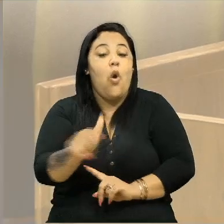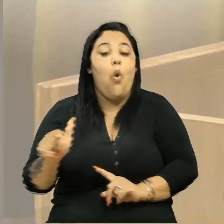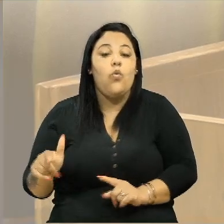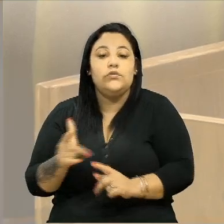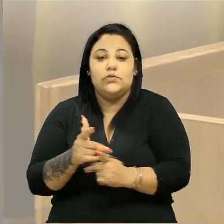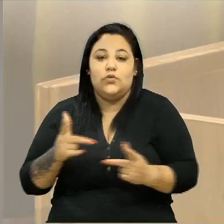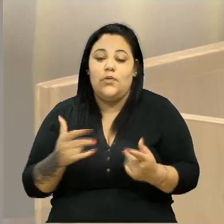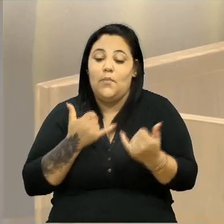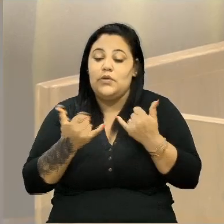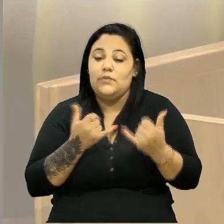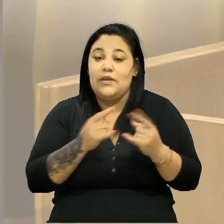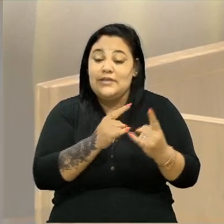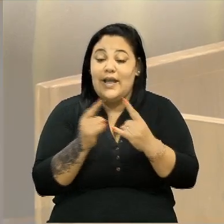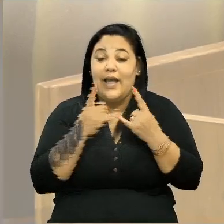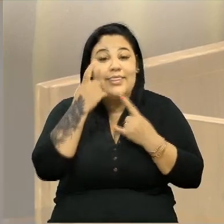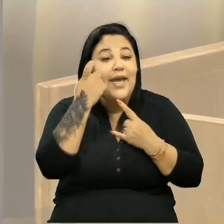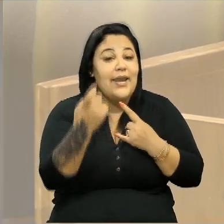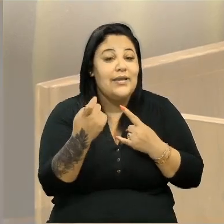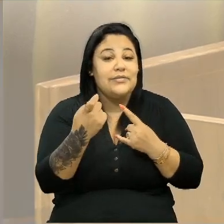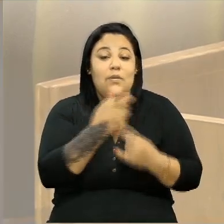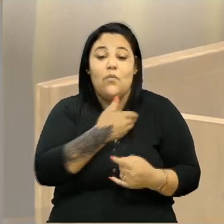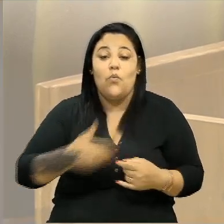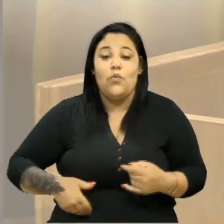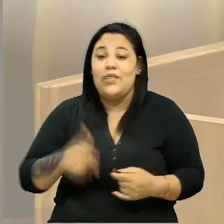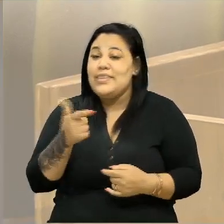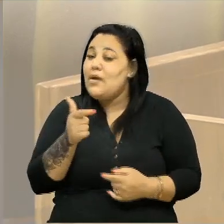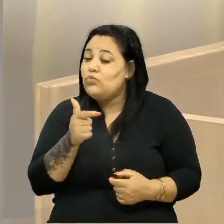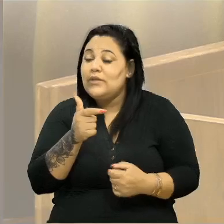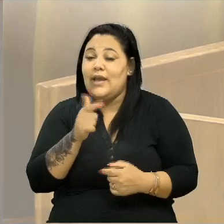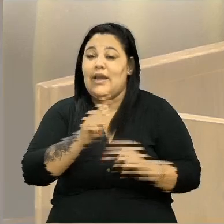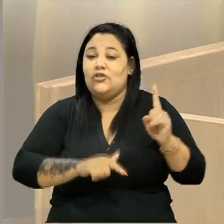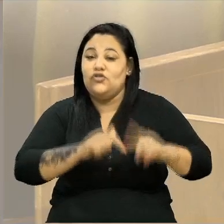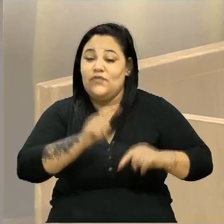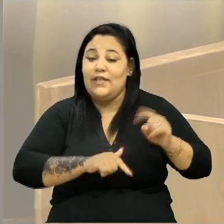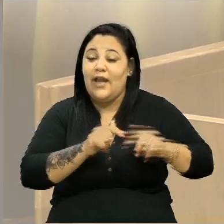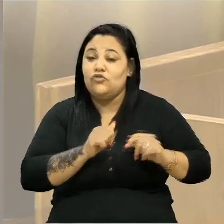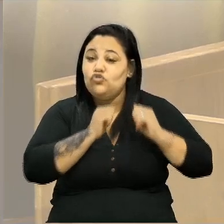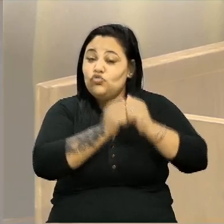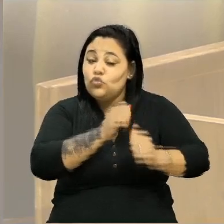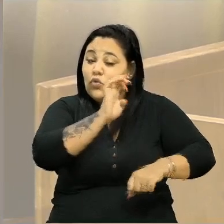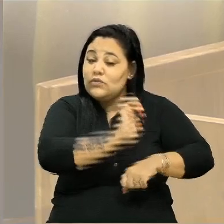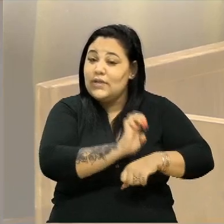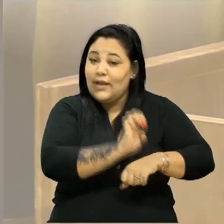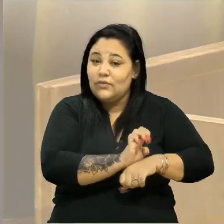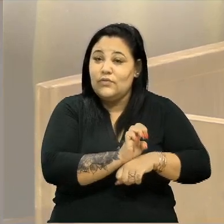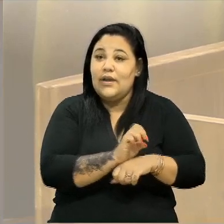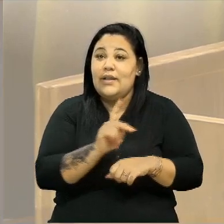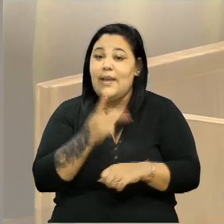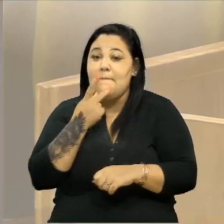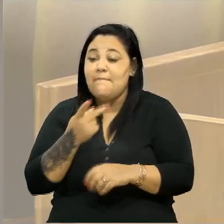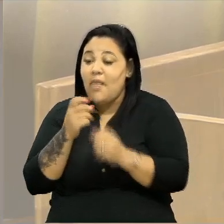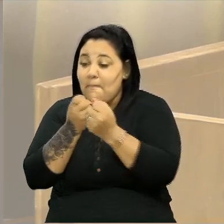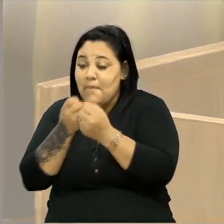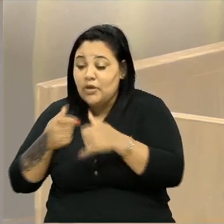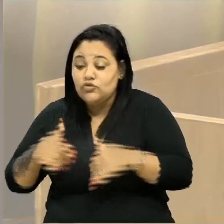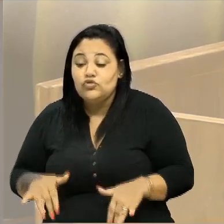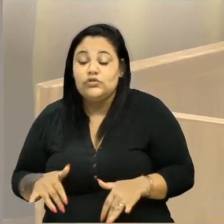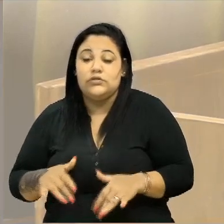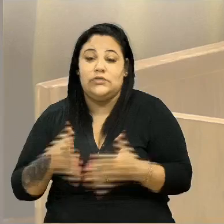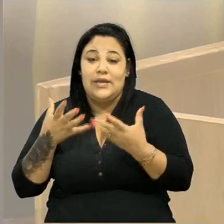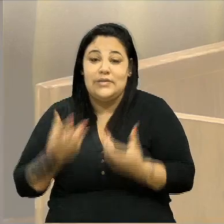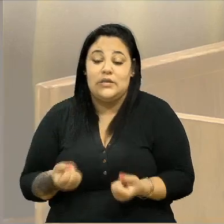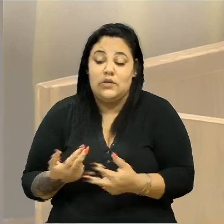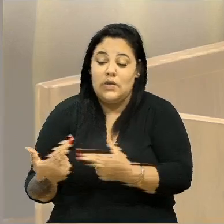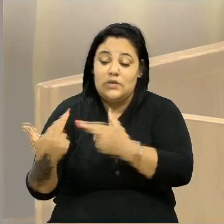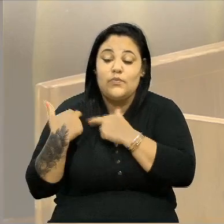que entidades de interesse público não abrangem atividade típica de Estado, está chancelando ações e assumindo